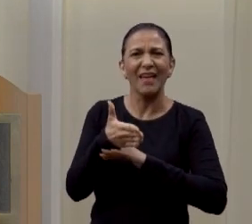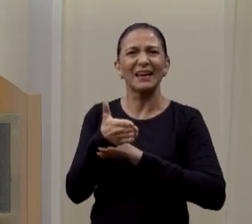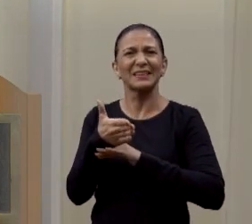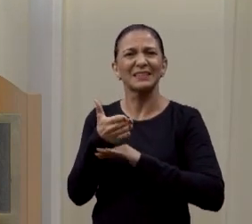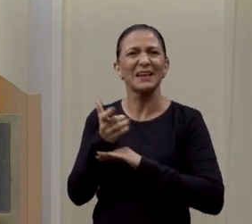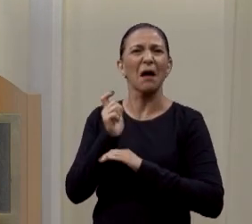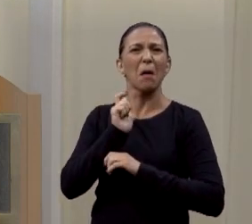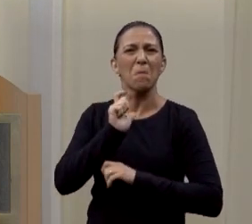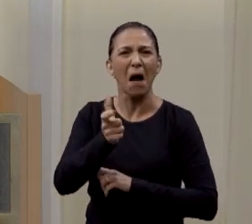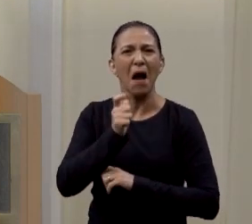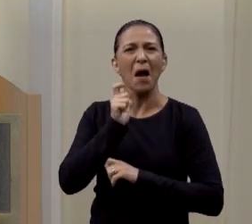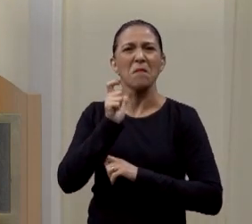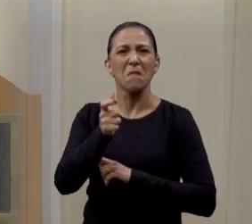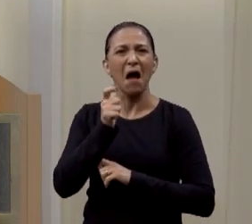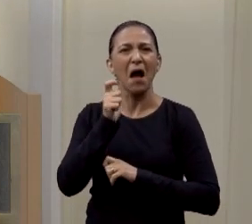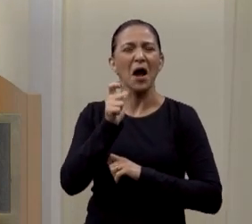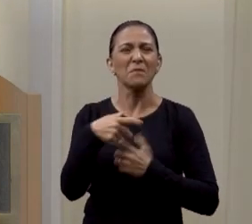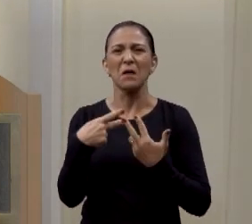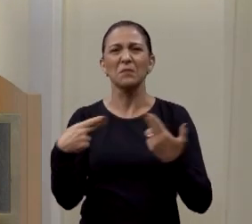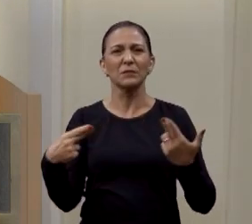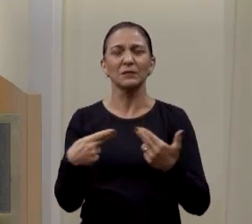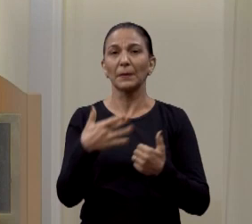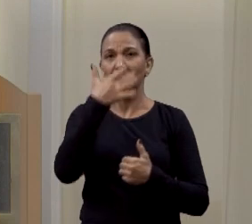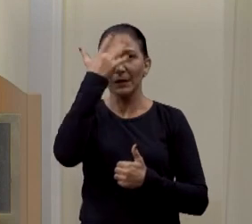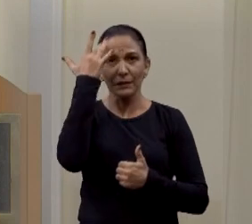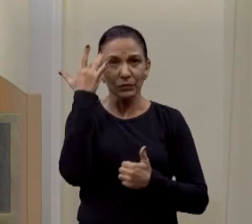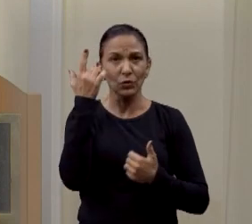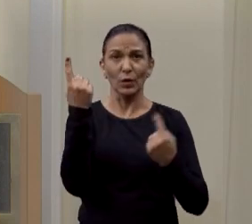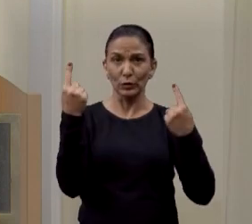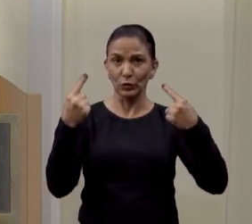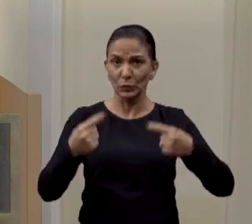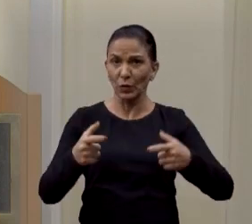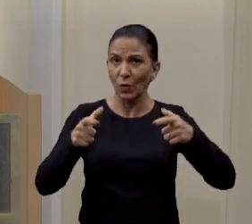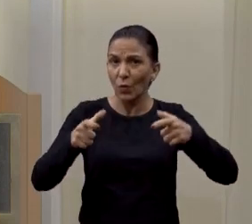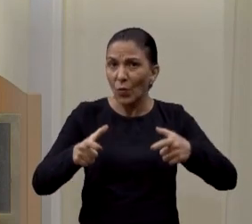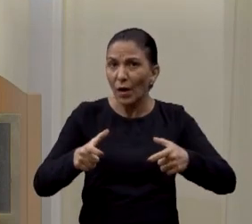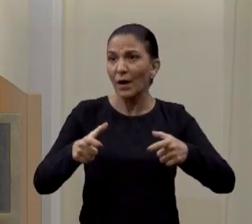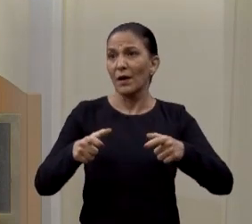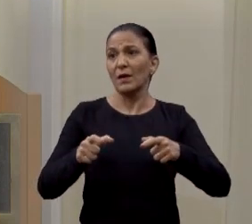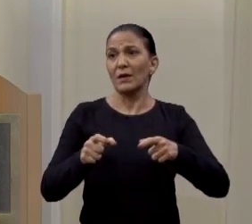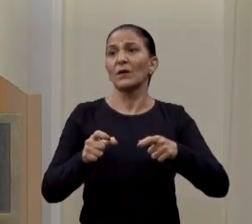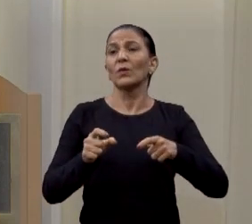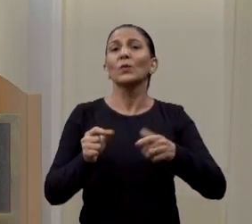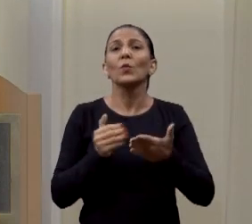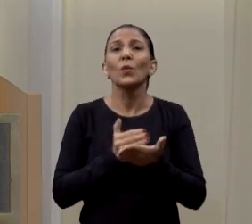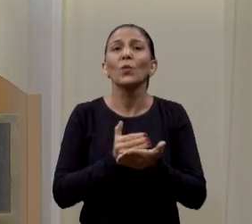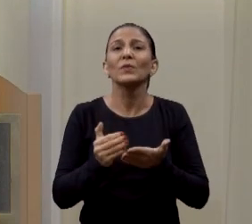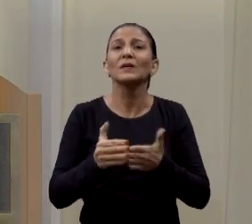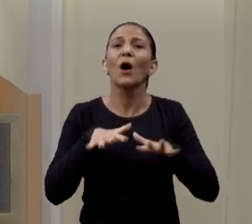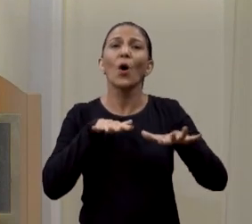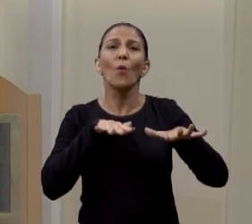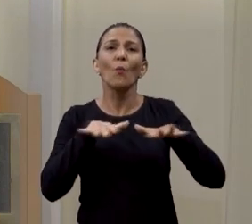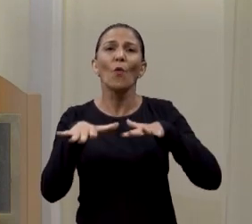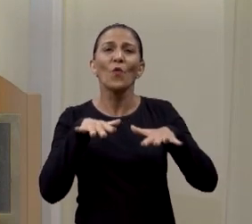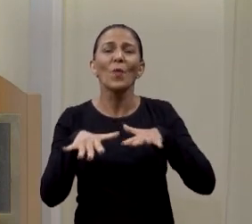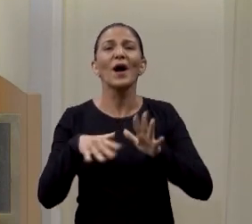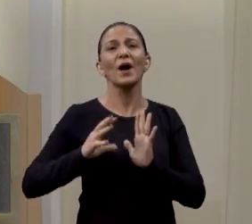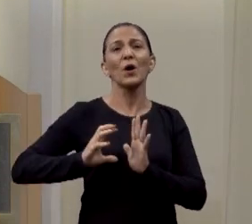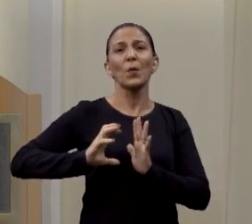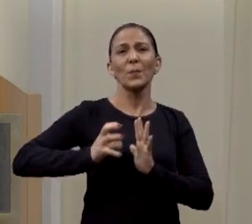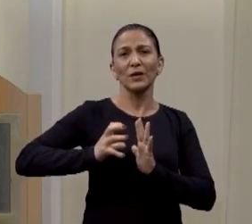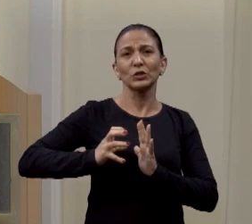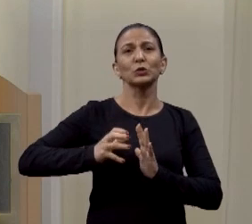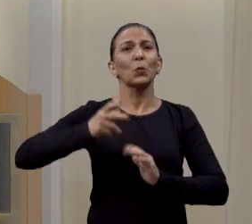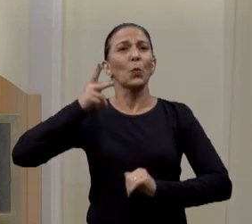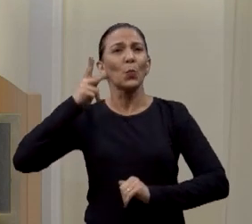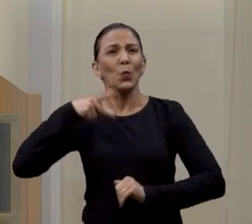exerce. É inadmissível que as pessoas que queiram disputar um espaço como esse iniciem o seu movimento político de maneira tão